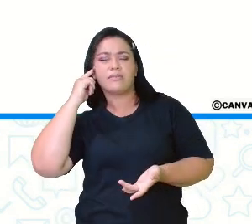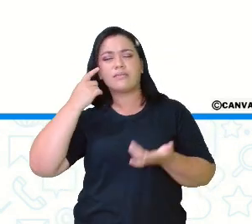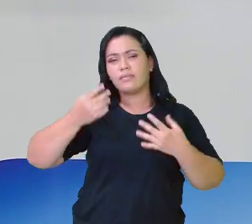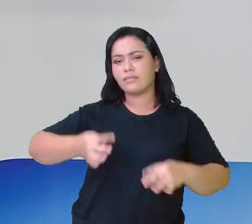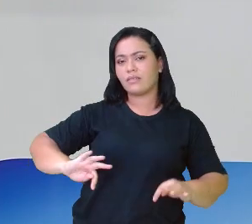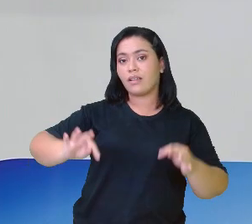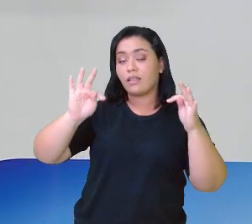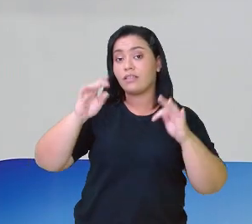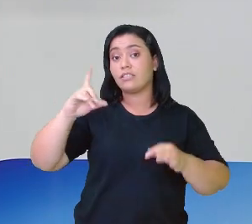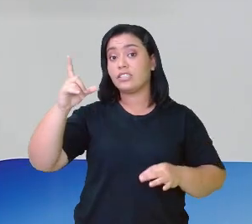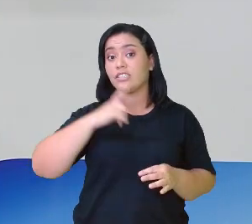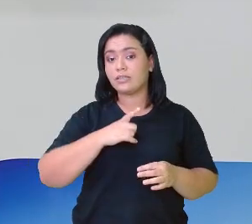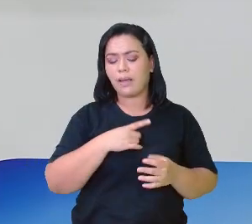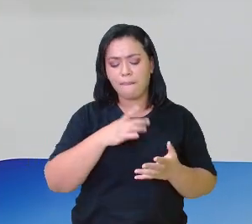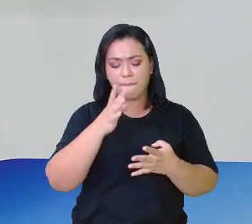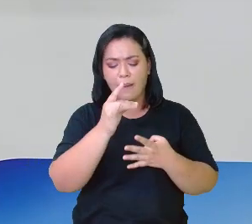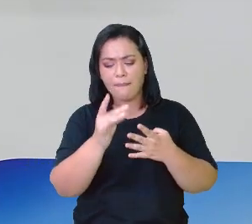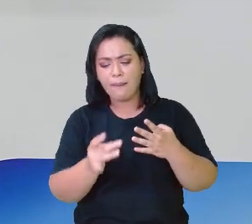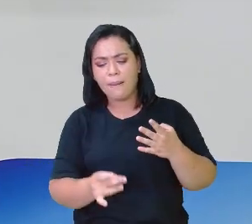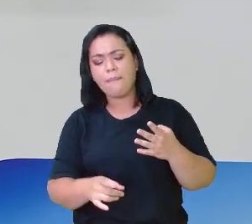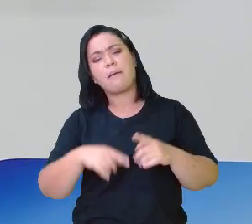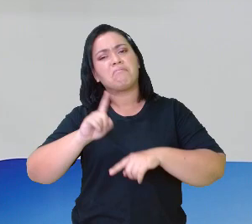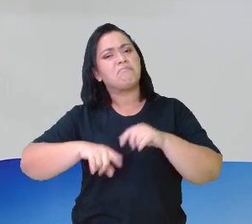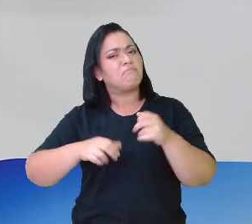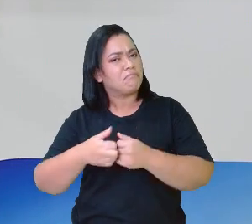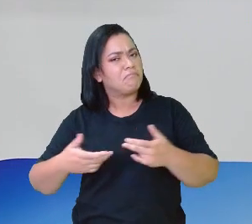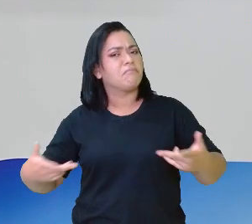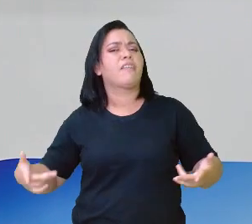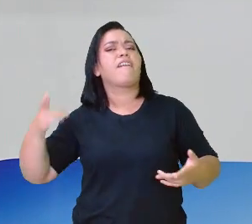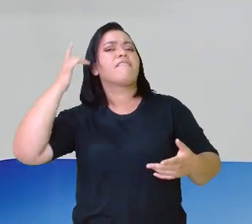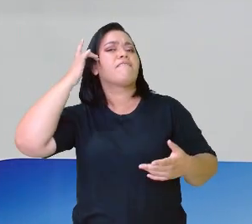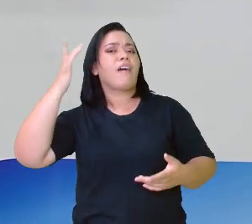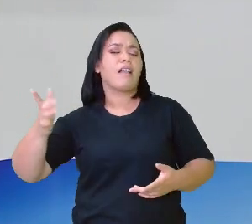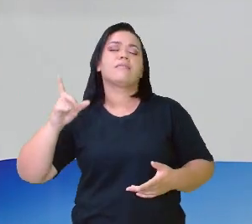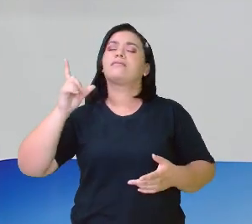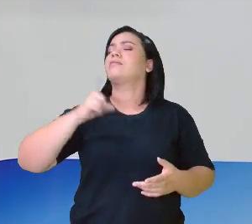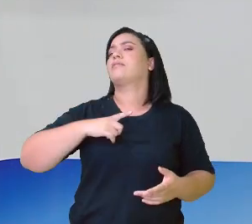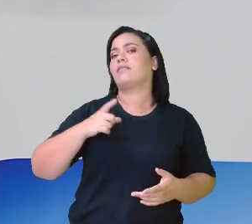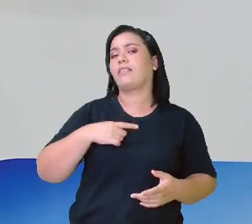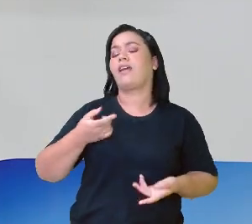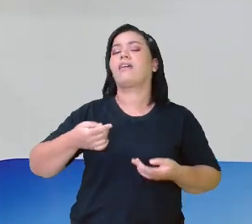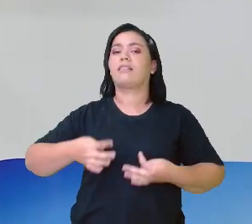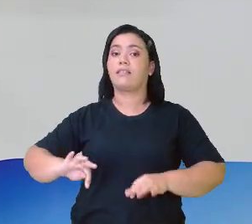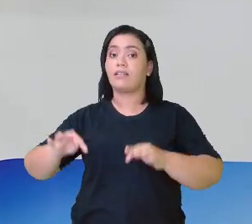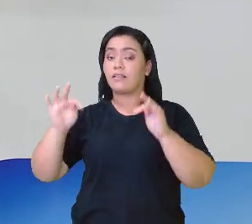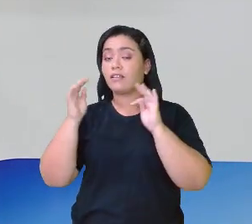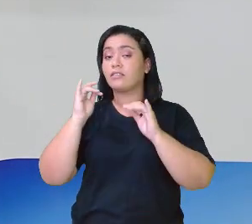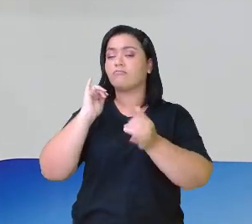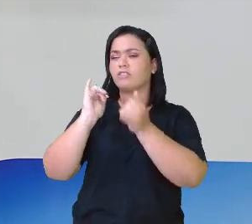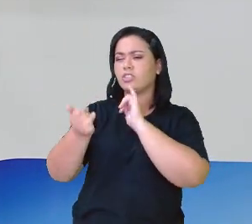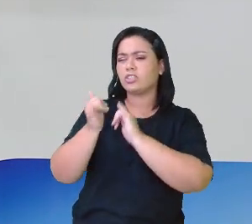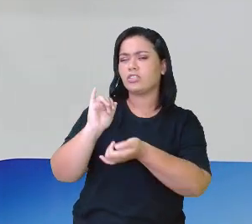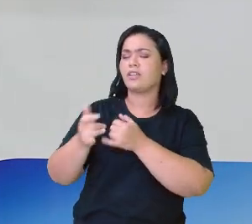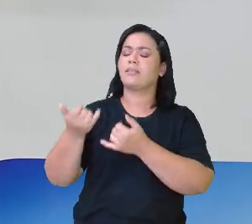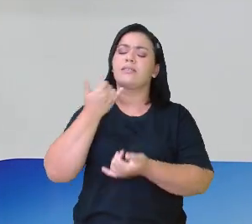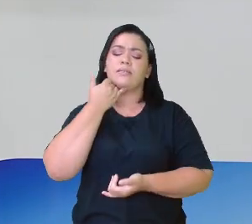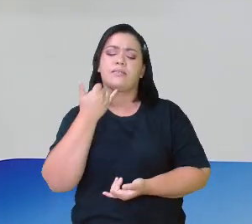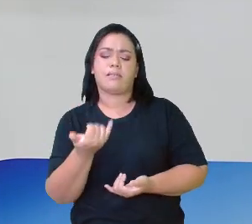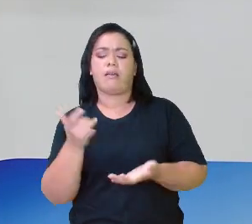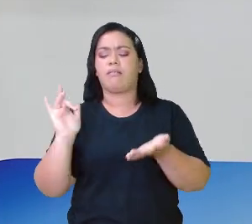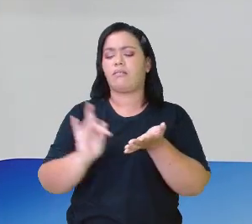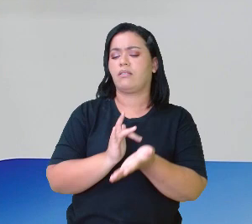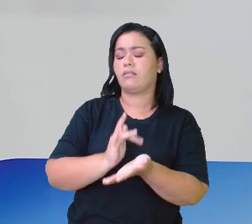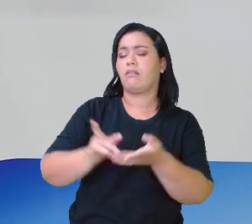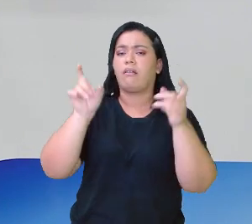além de todos os aparelhos que nós temos, que vai facilitar toda a transmissão, que vai facilitar todo o contato, celular,